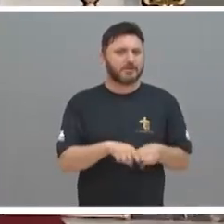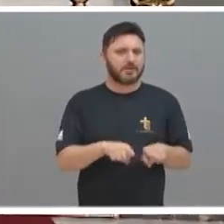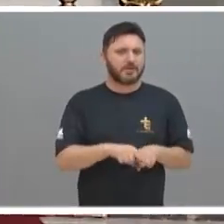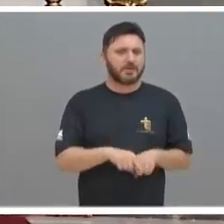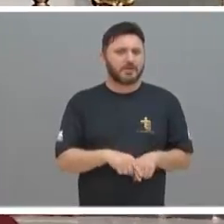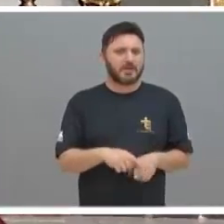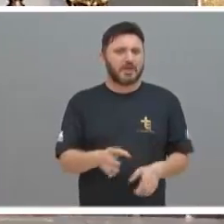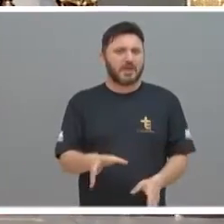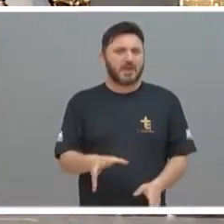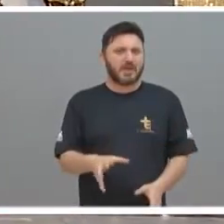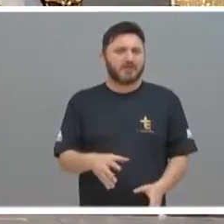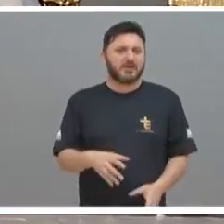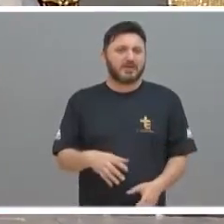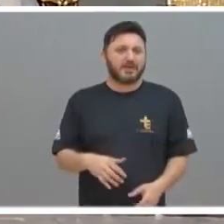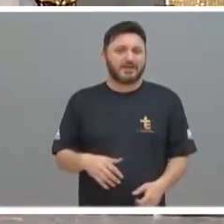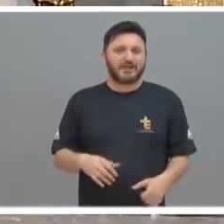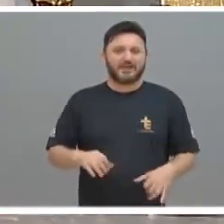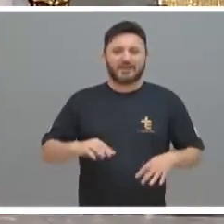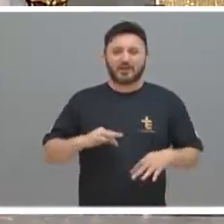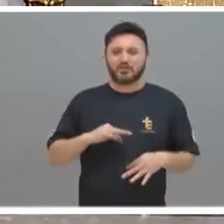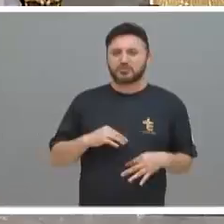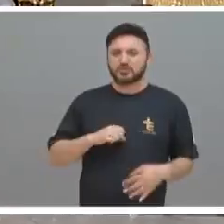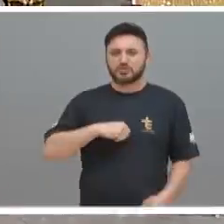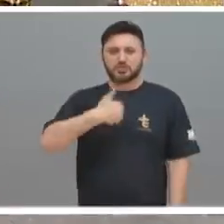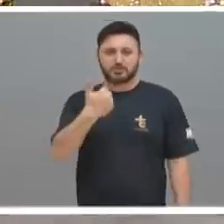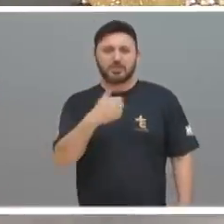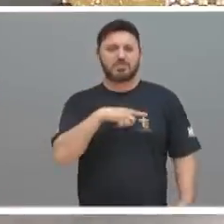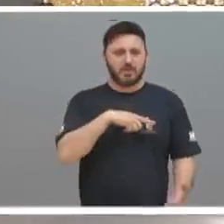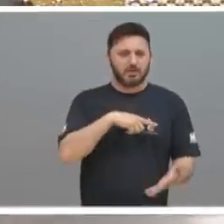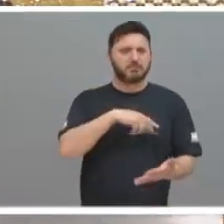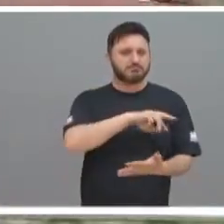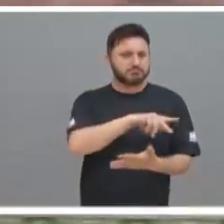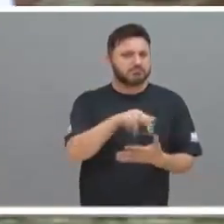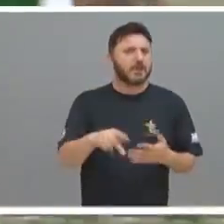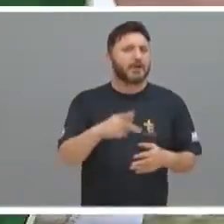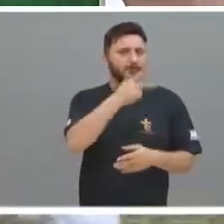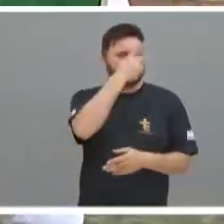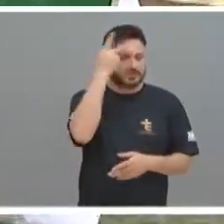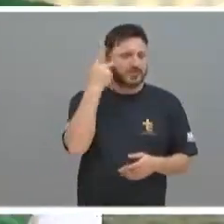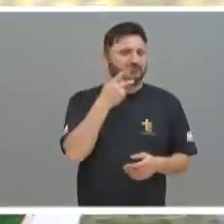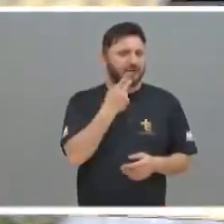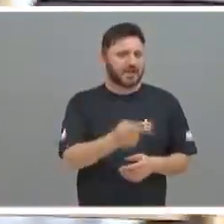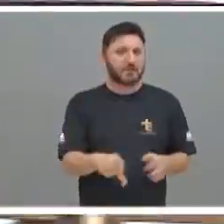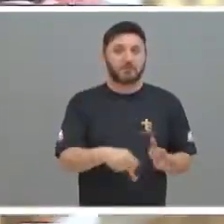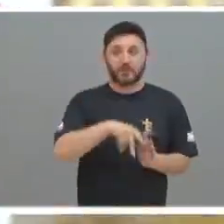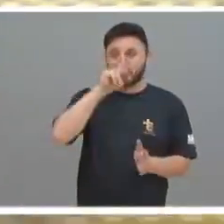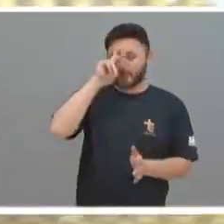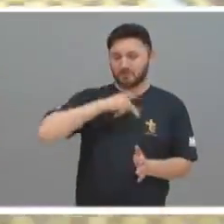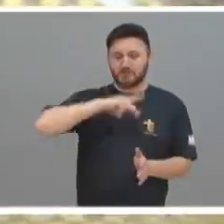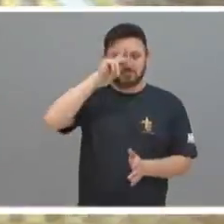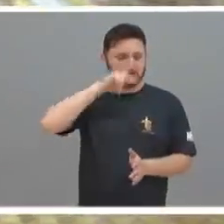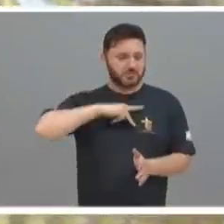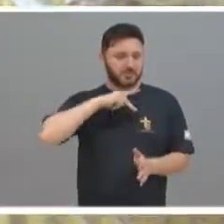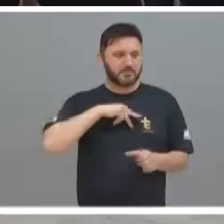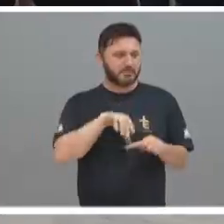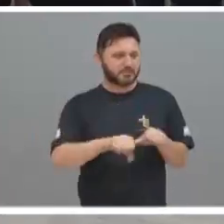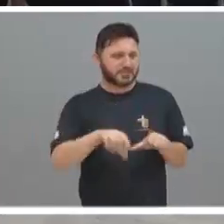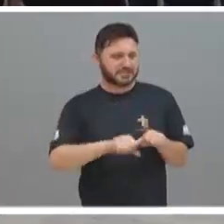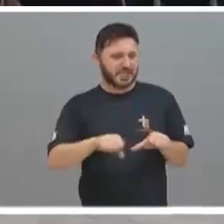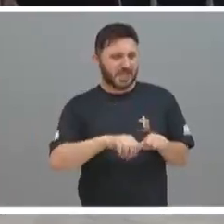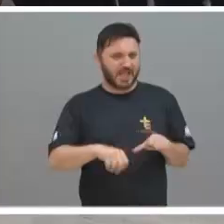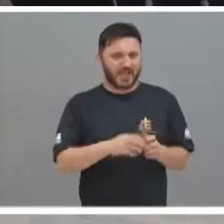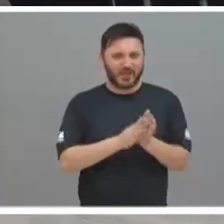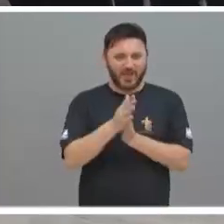massageador de egos. Cuidado! Já diz a Sagrada Escritura, se estamos falando de Sagrada Escritura, existem pessoas